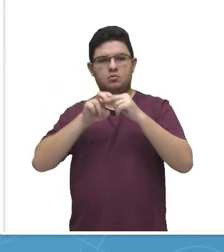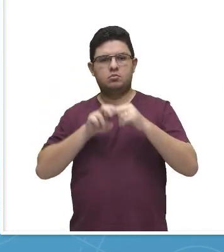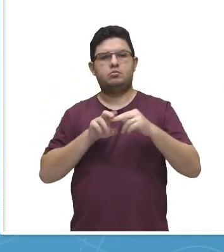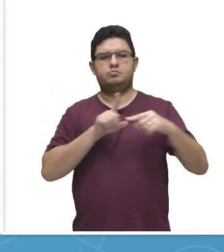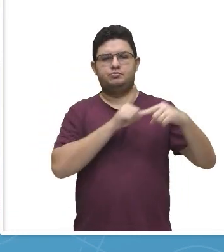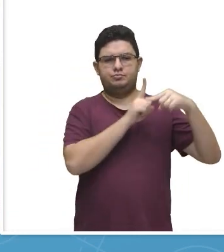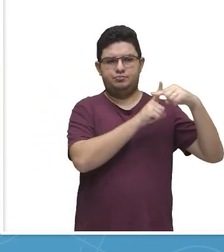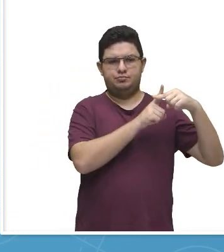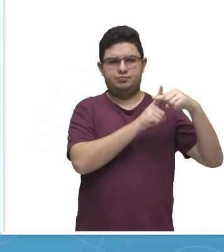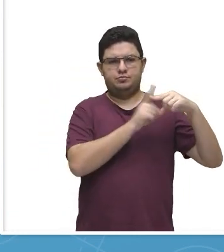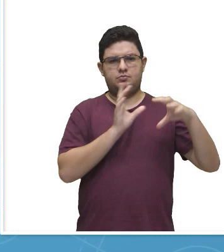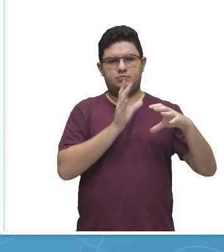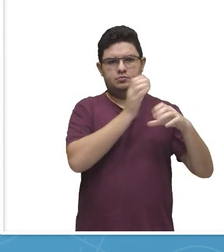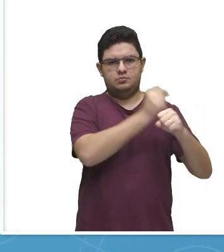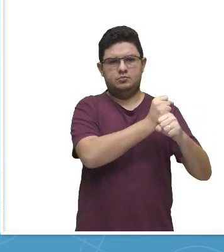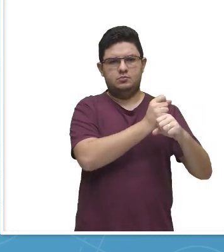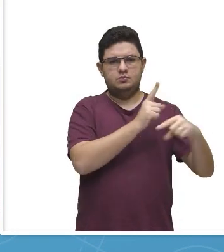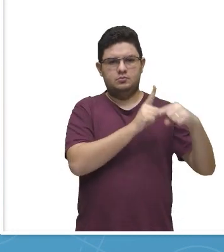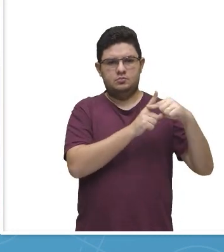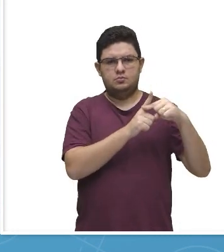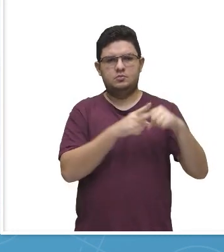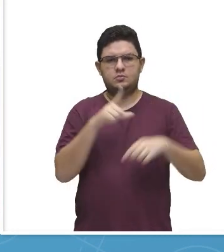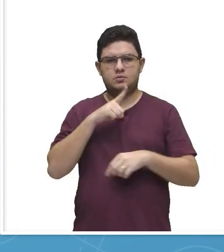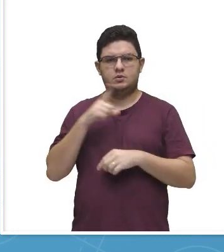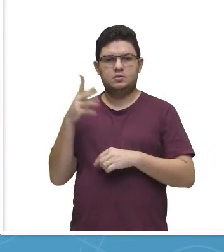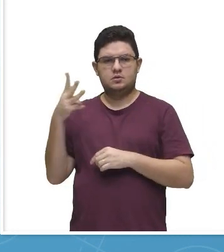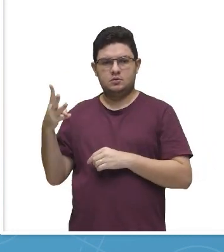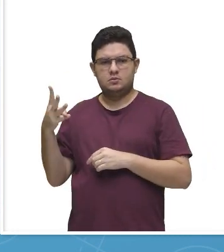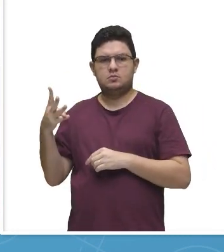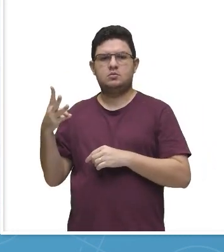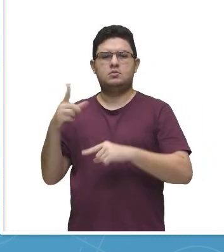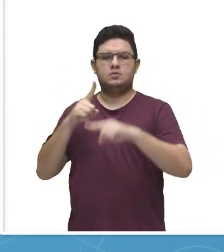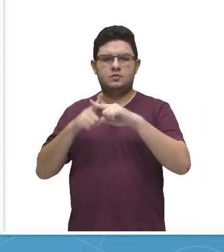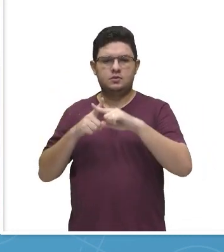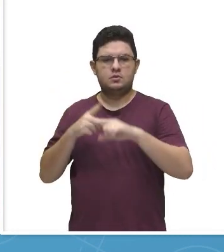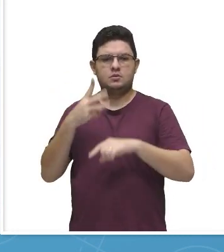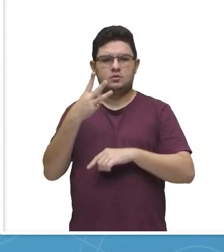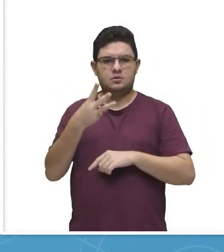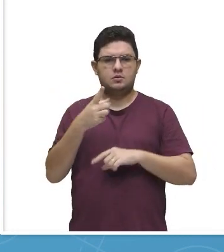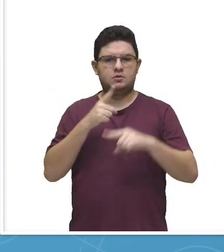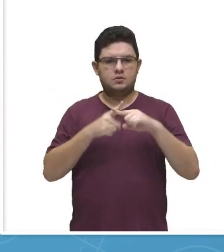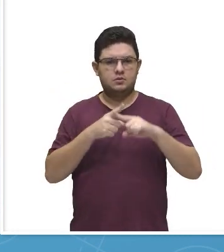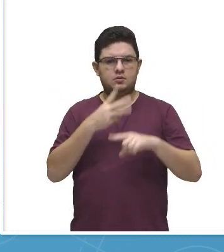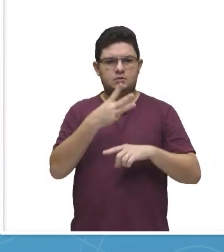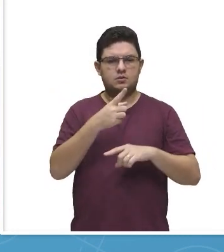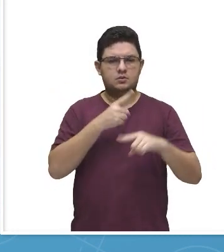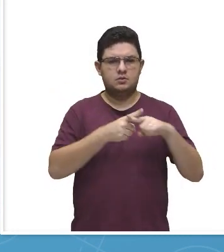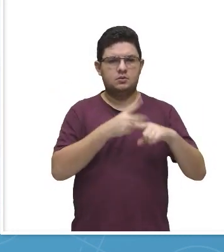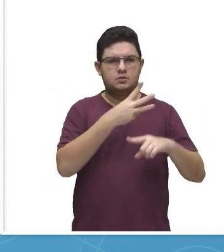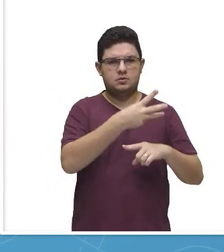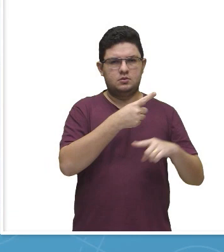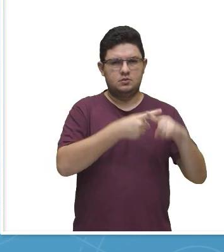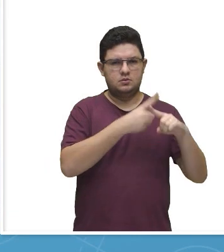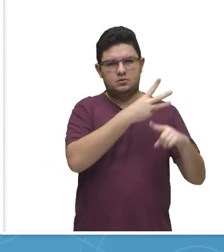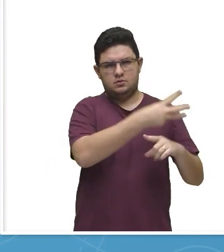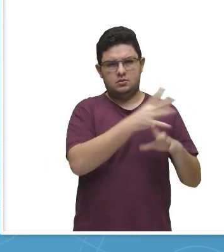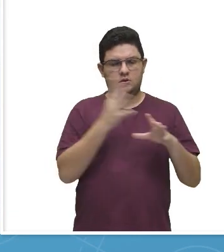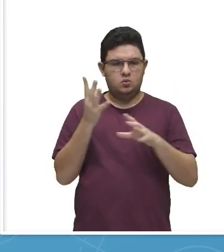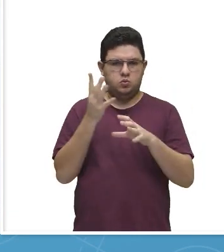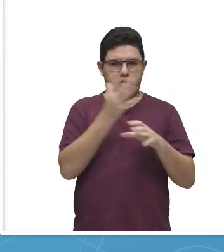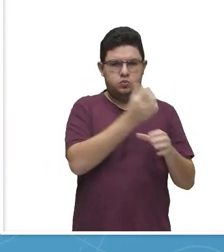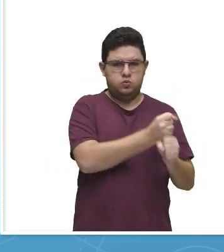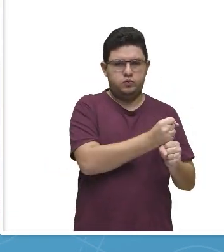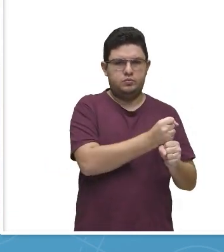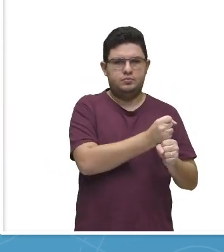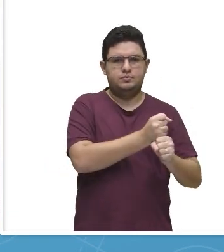3, né? Já tem o resultado do sinal, né? Base negativa, expoente par, resultado positivo. Agora multiplica os fatores. 3